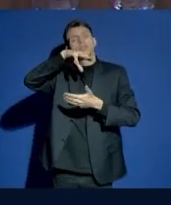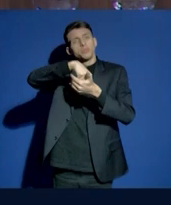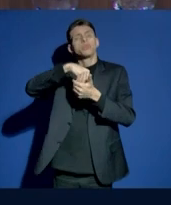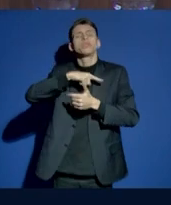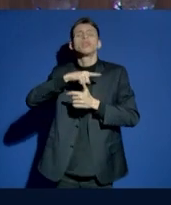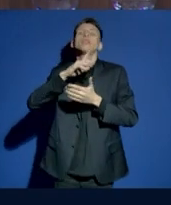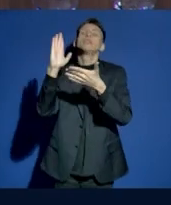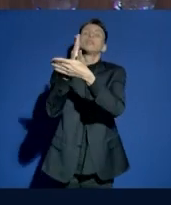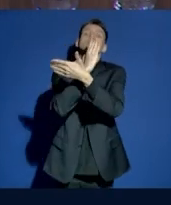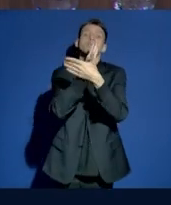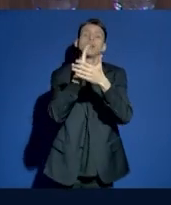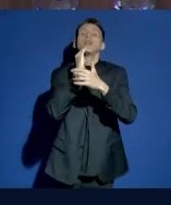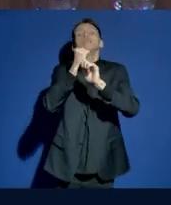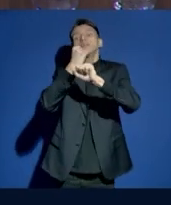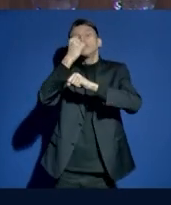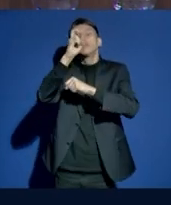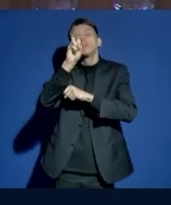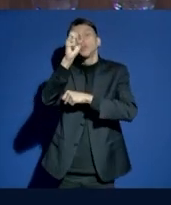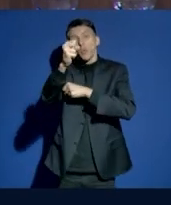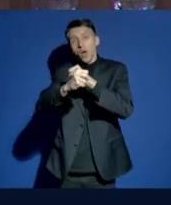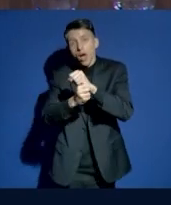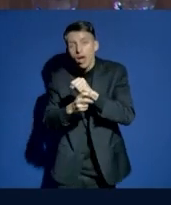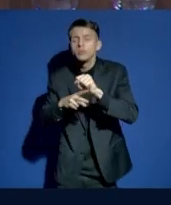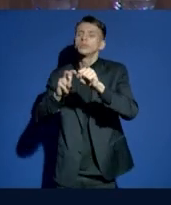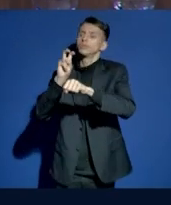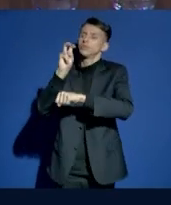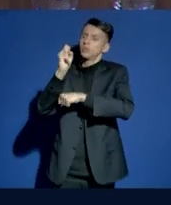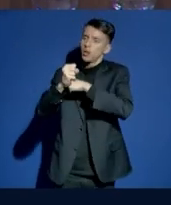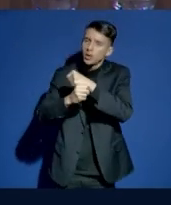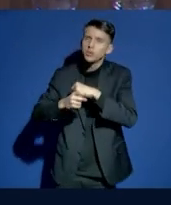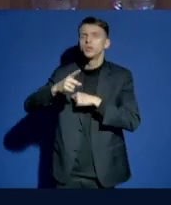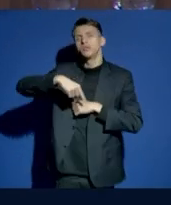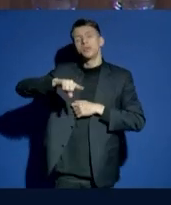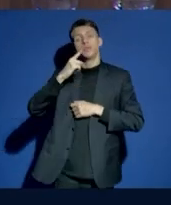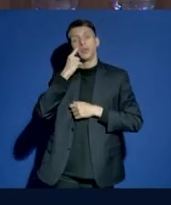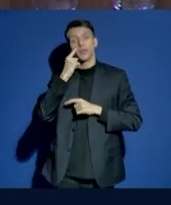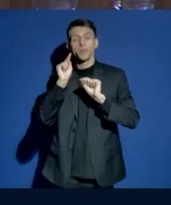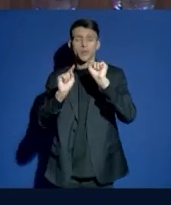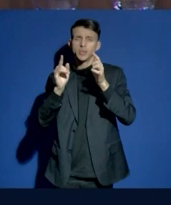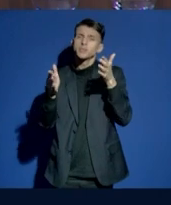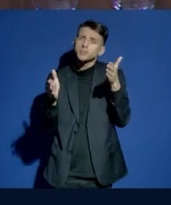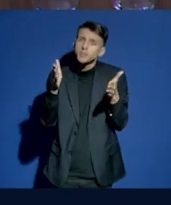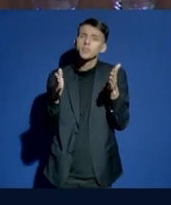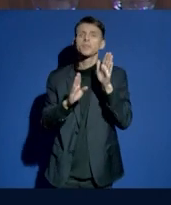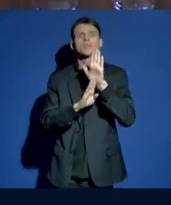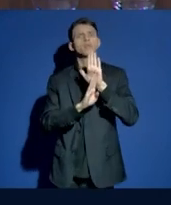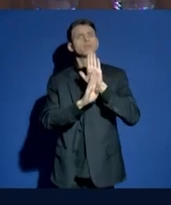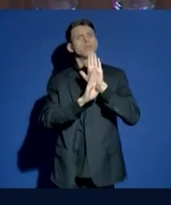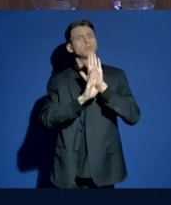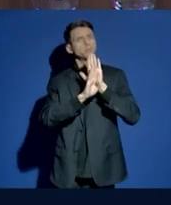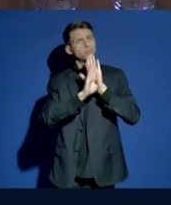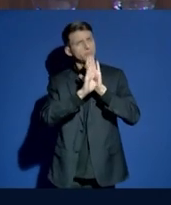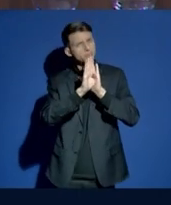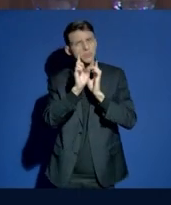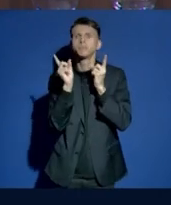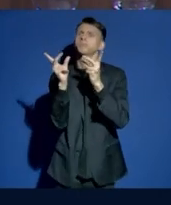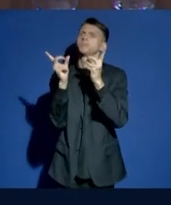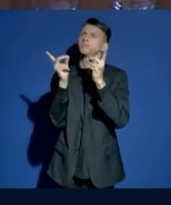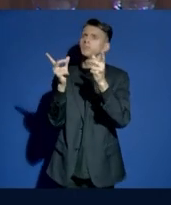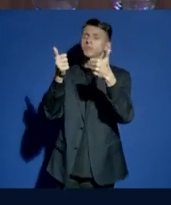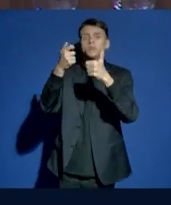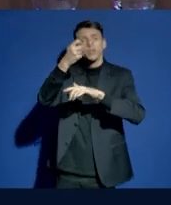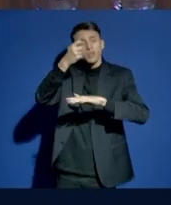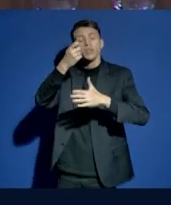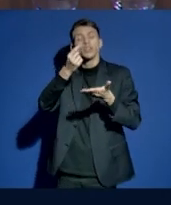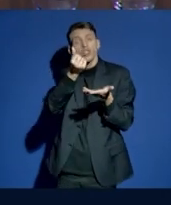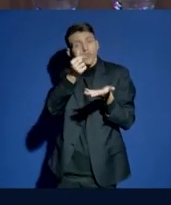divide em cinco anos, e dá para ver claramente que, no período, nós temos crescido a margem